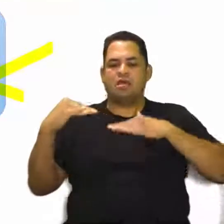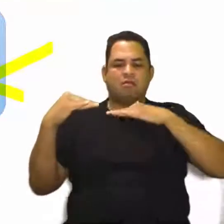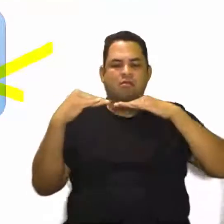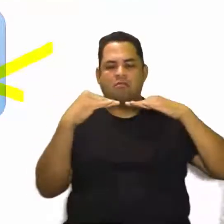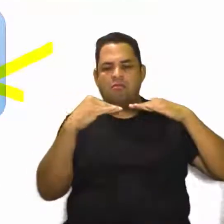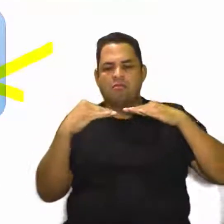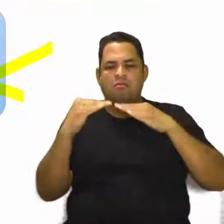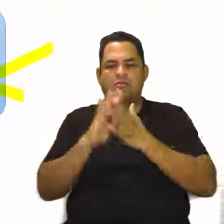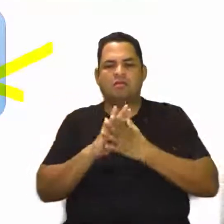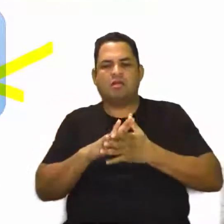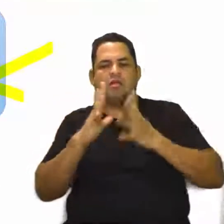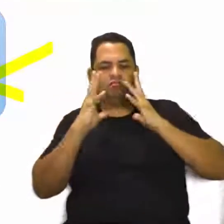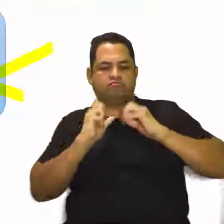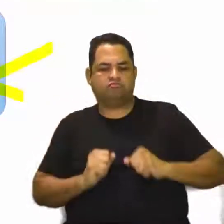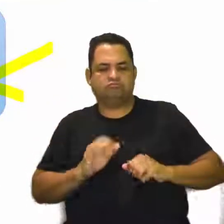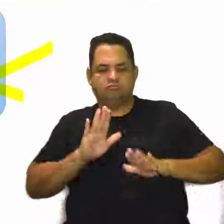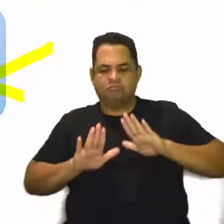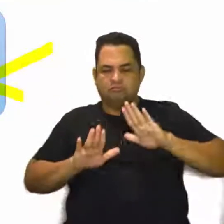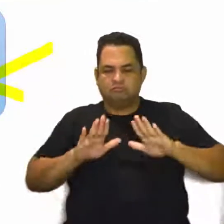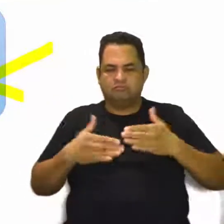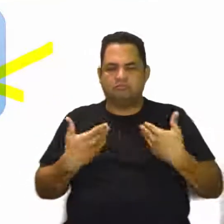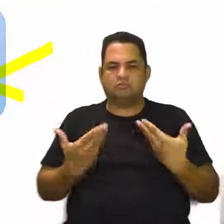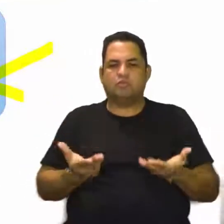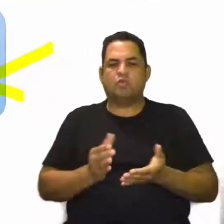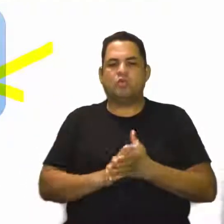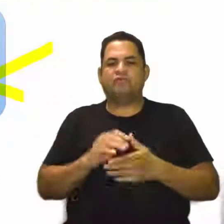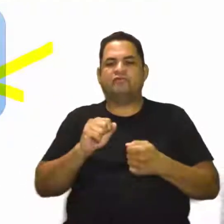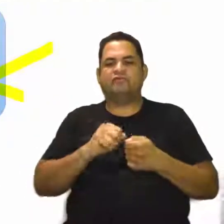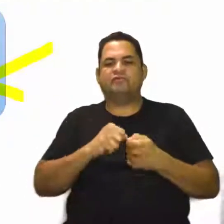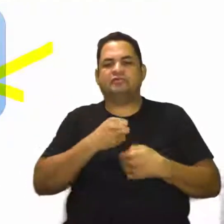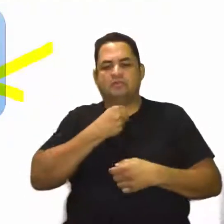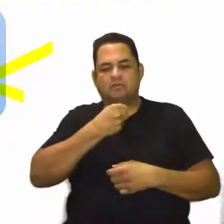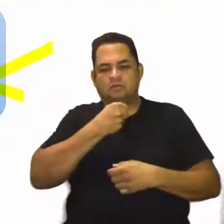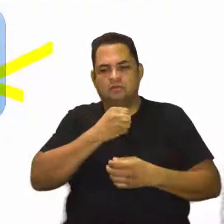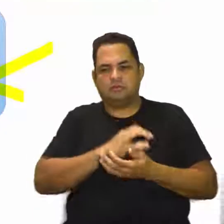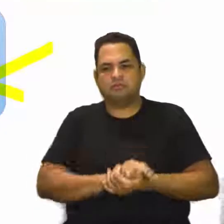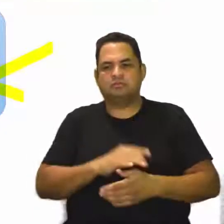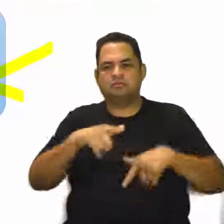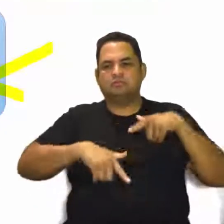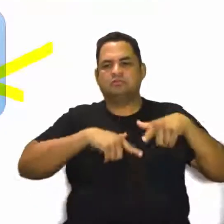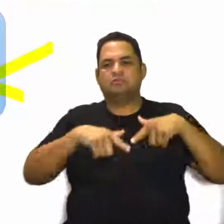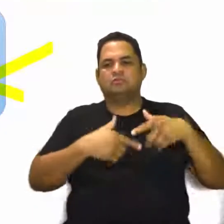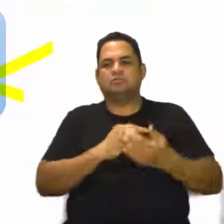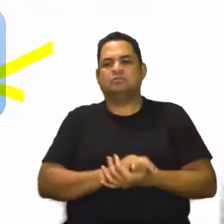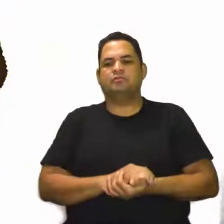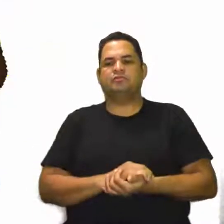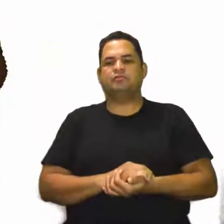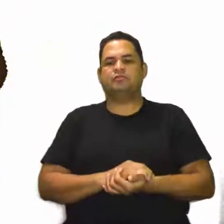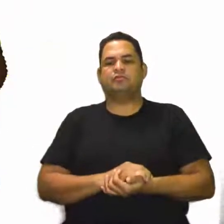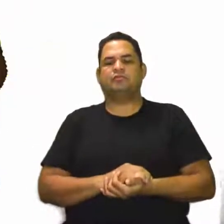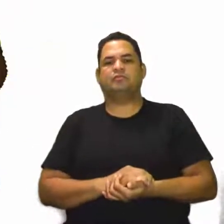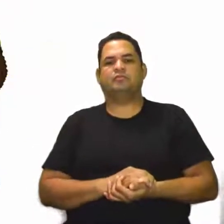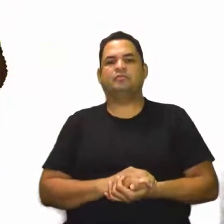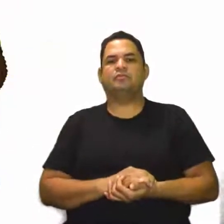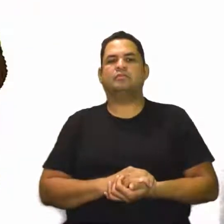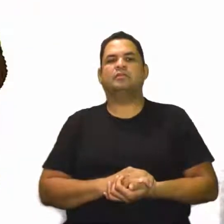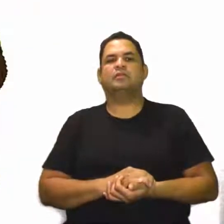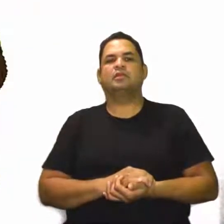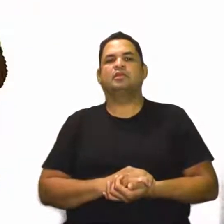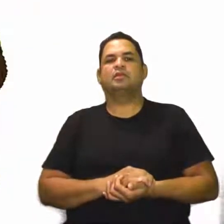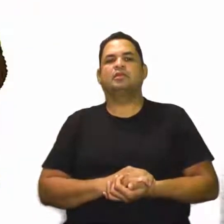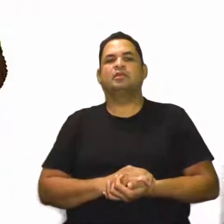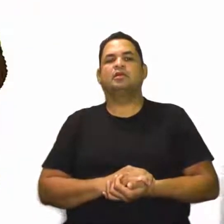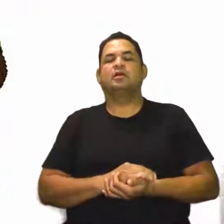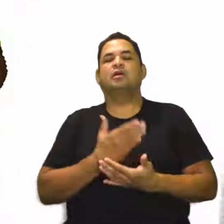represente também limpeza, cuidado ali na hora da sua entrevista. Vamos seguir que nós vamos para a próxima aula agora. Que fala sobre o